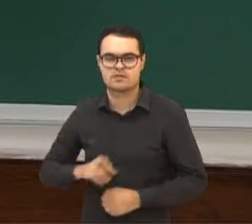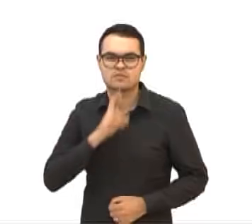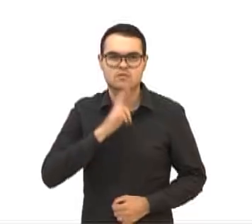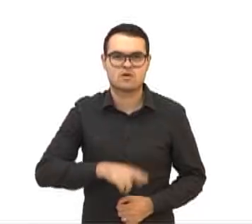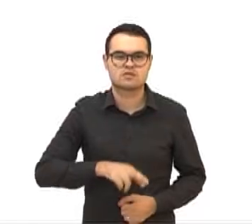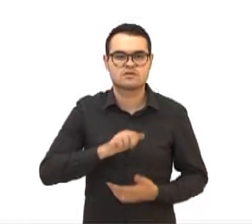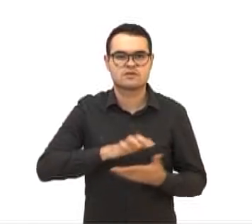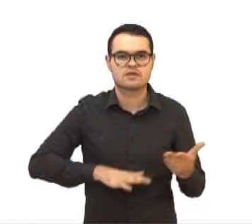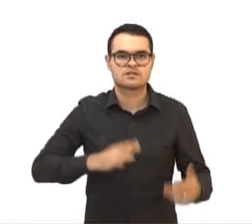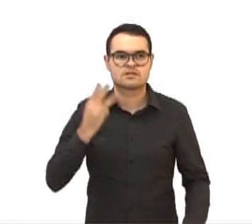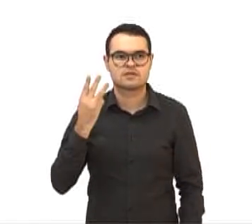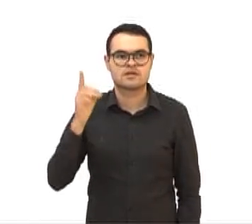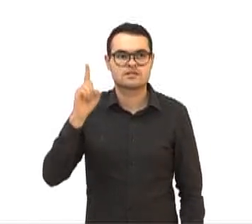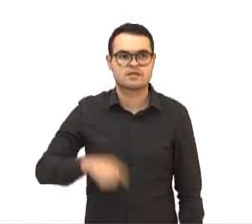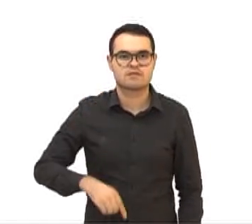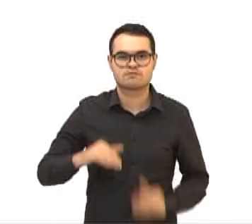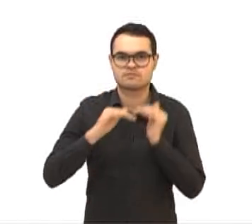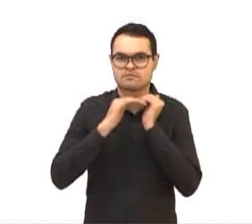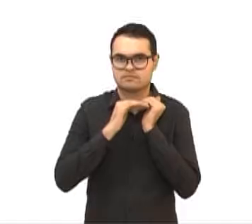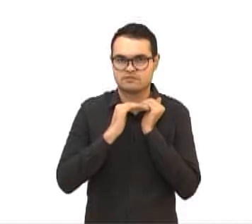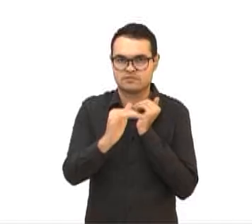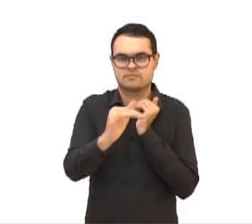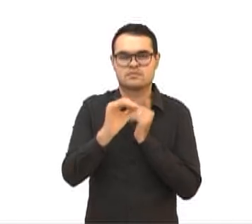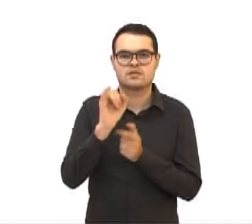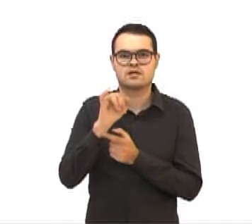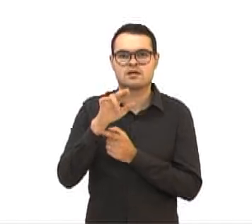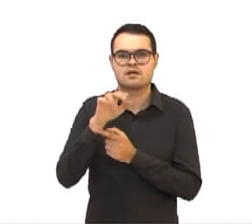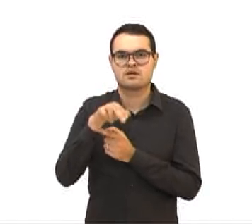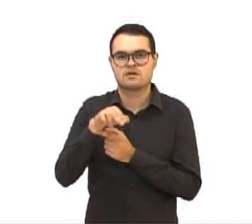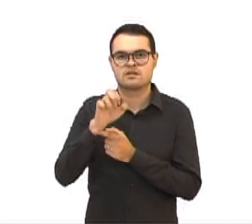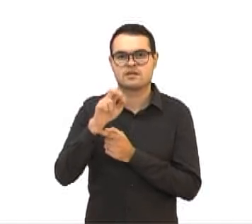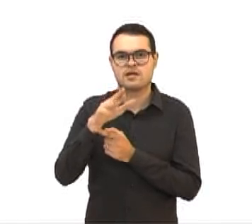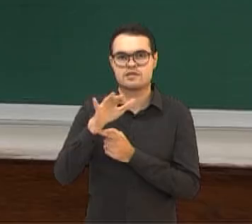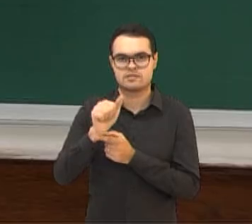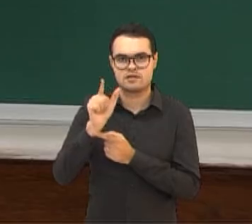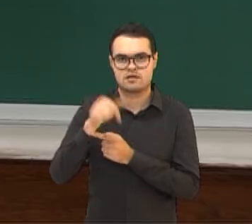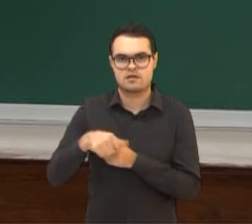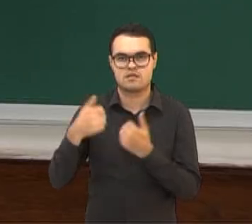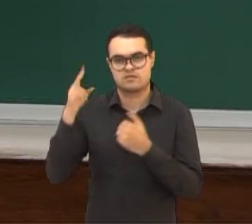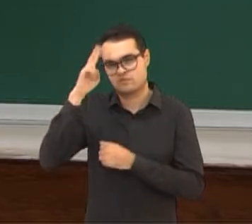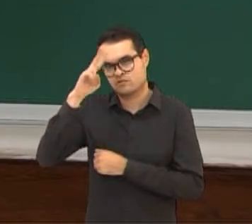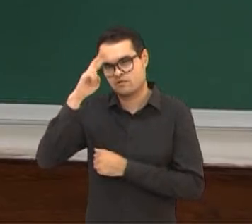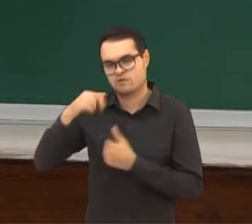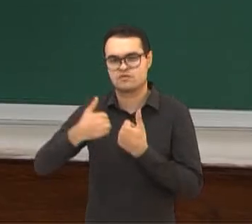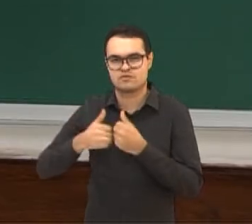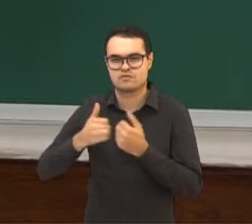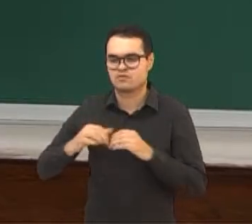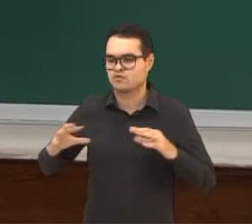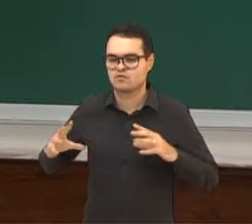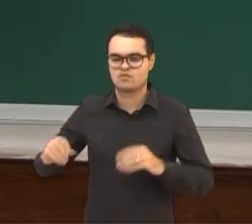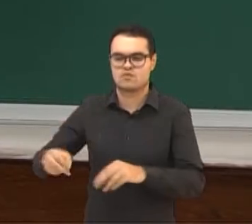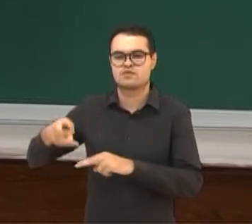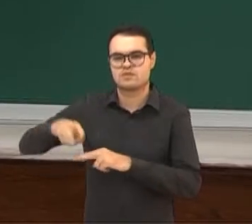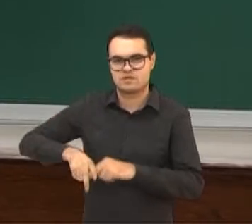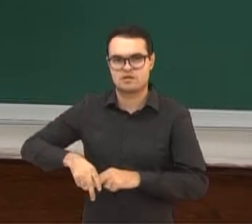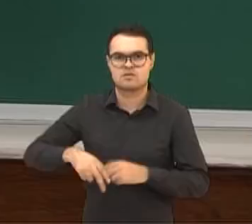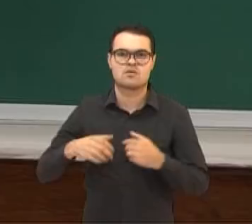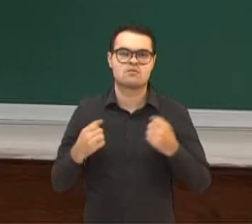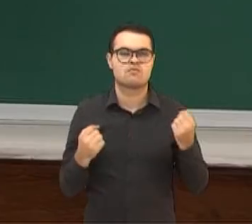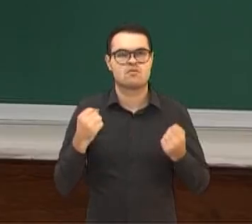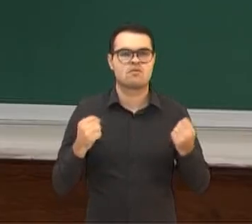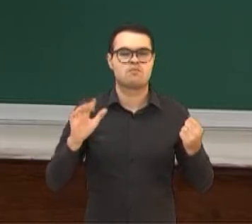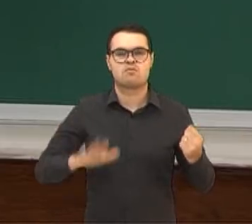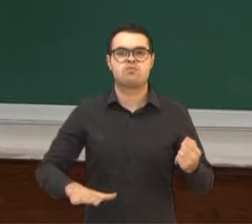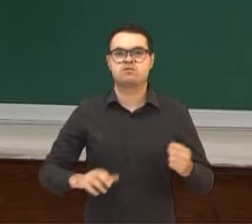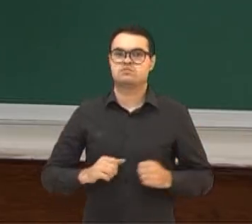à atividade 3, então, inércia, que vai acontecer na história ali do ônibus que está em movimento. Todo mundo sentado, o motorista freia e você